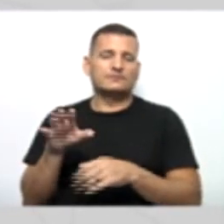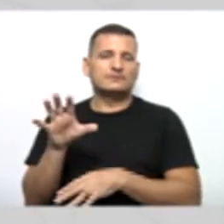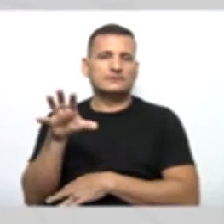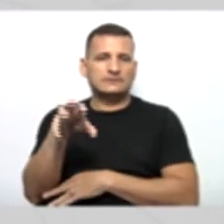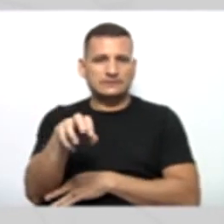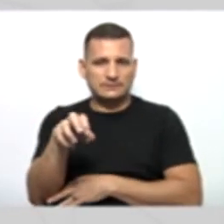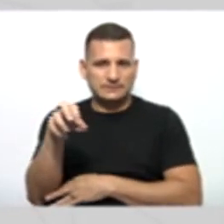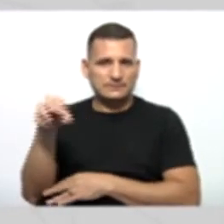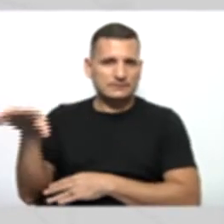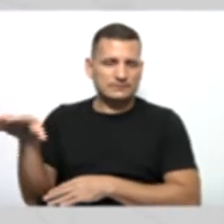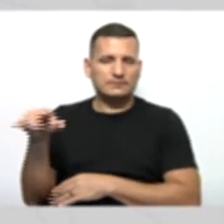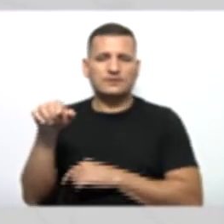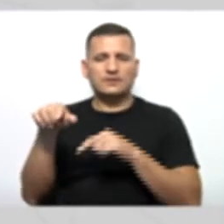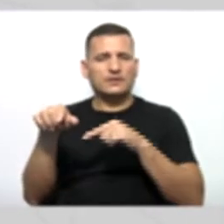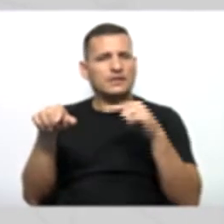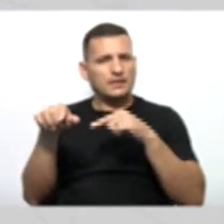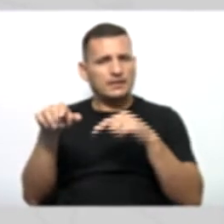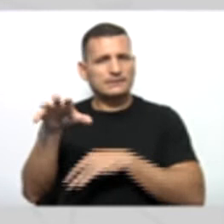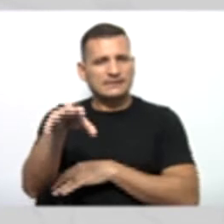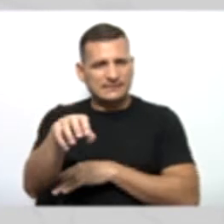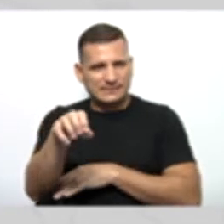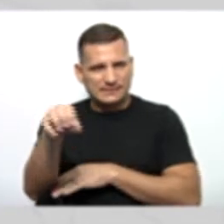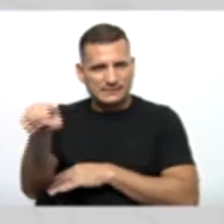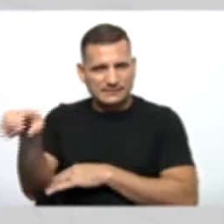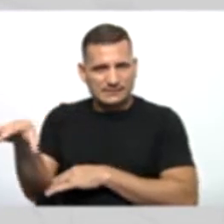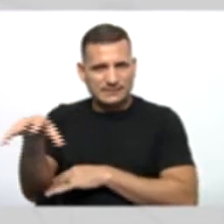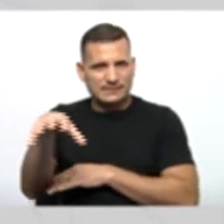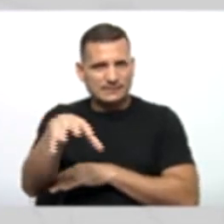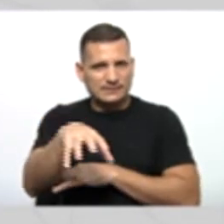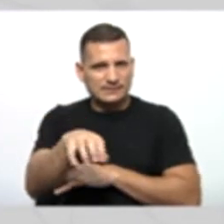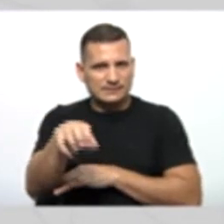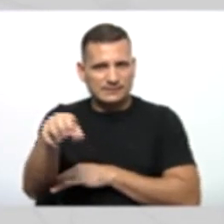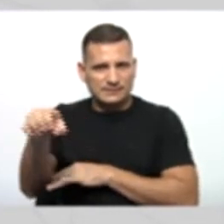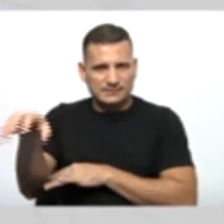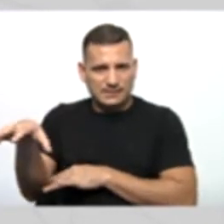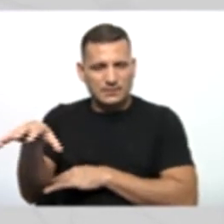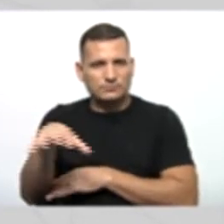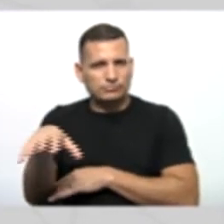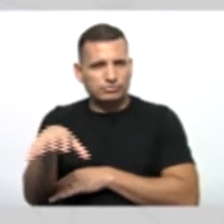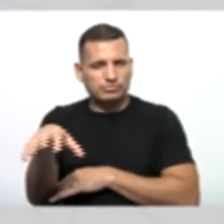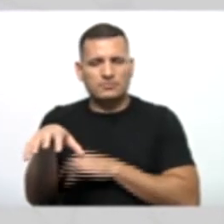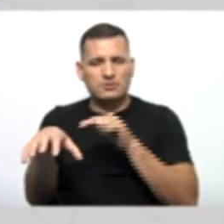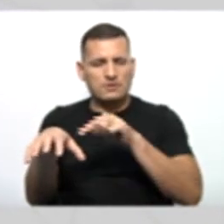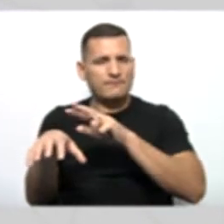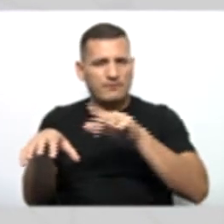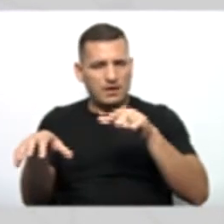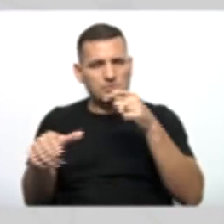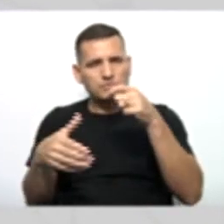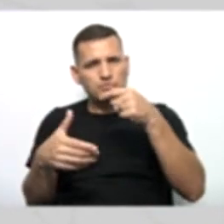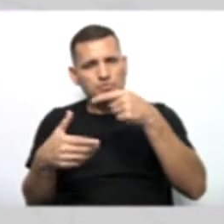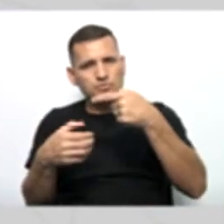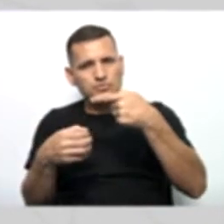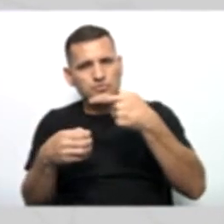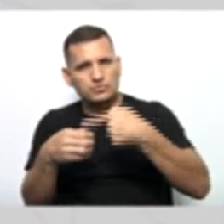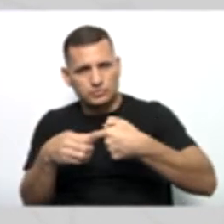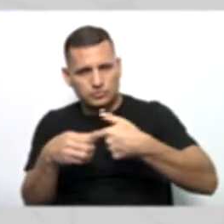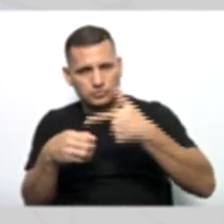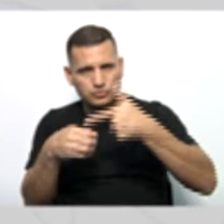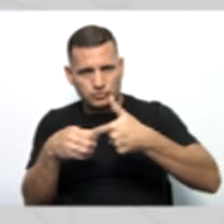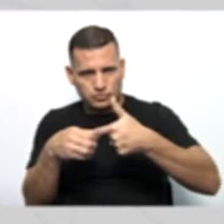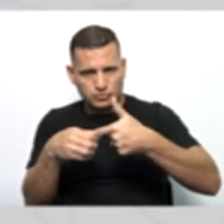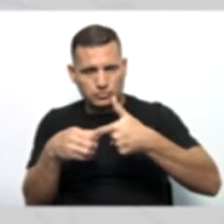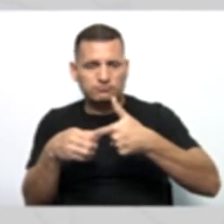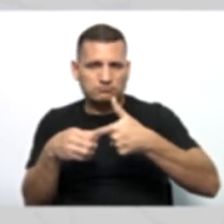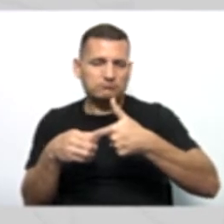máquinas vão consumir combustível, que é um outro recurso que vai ser demandado da natureza. Embora não seja retirado daquela floresta em